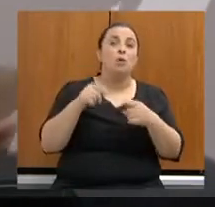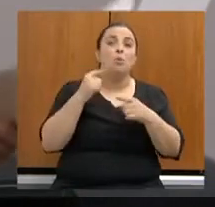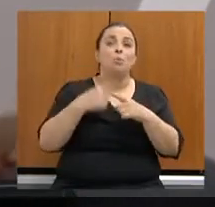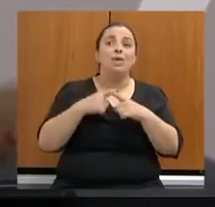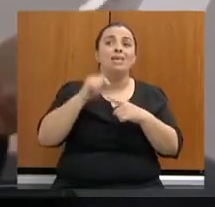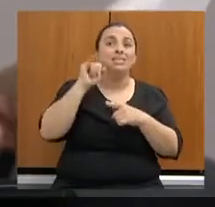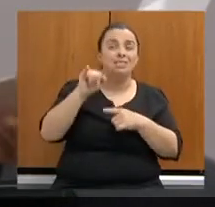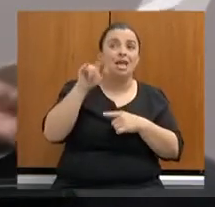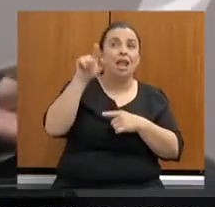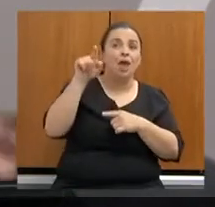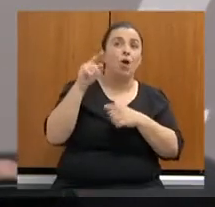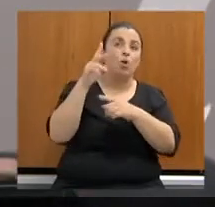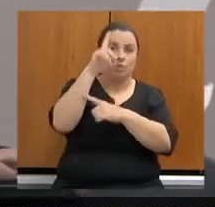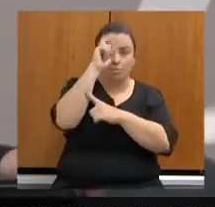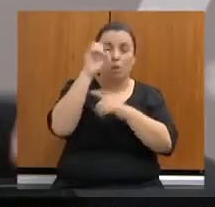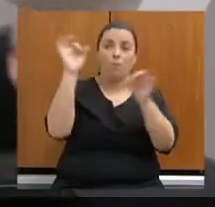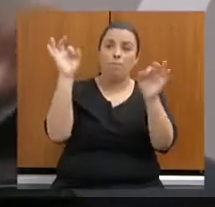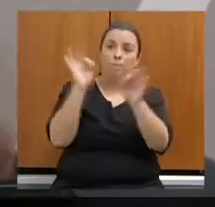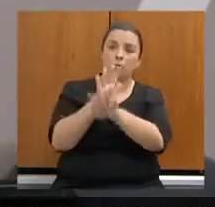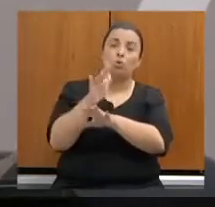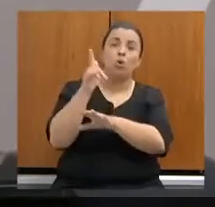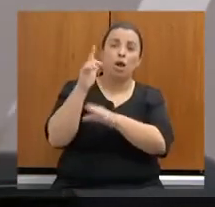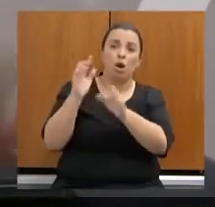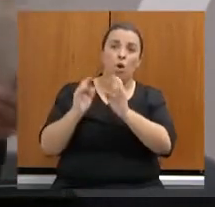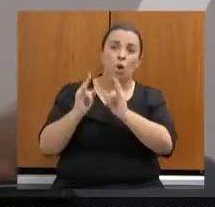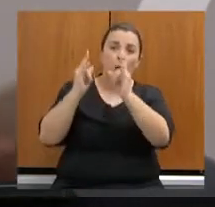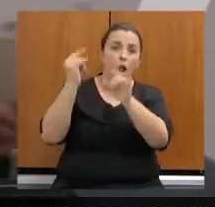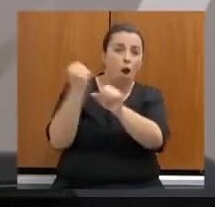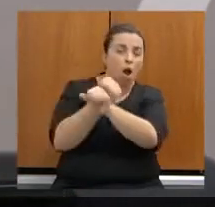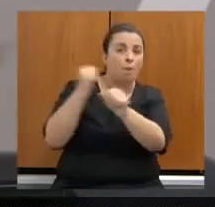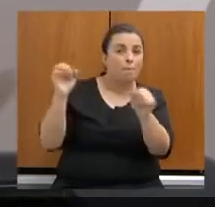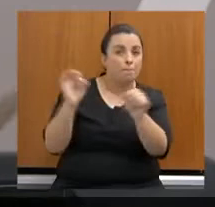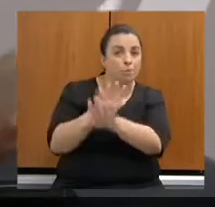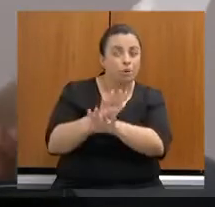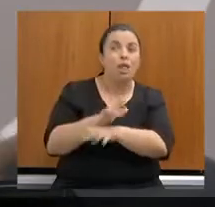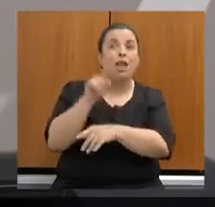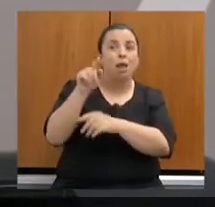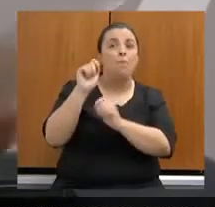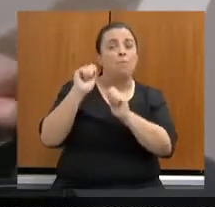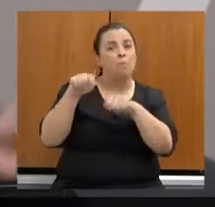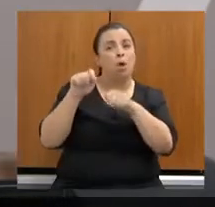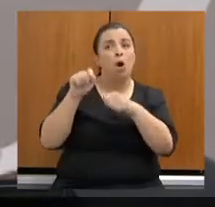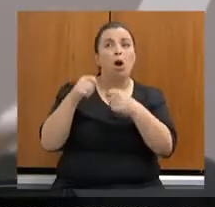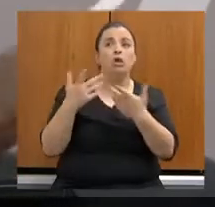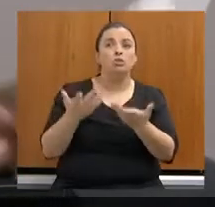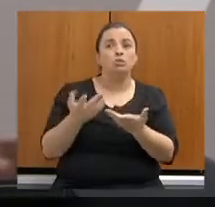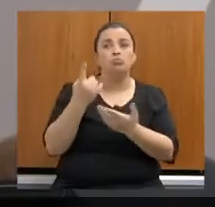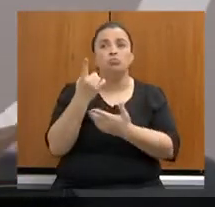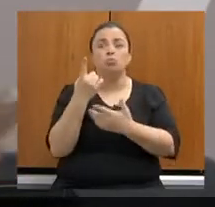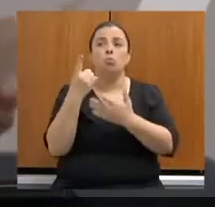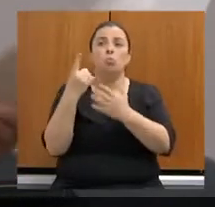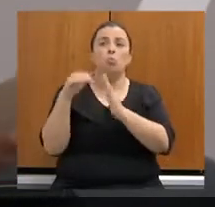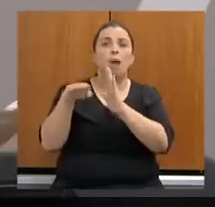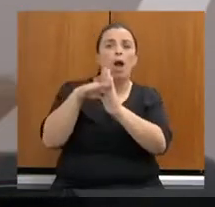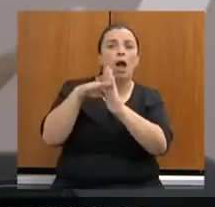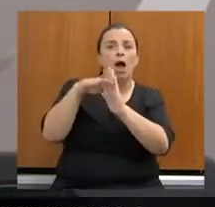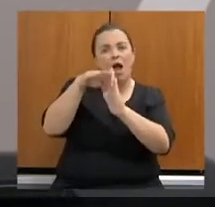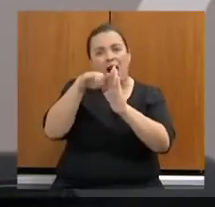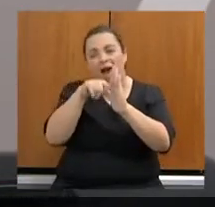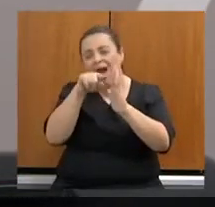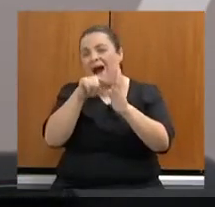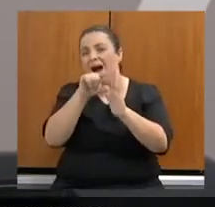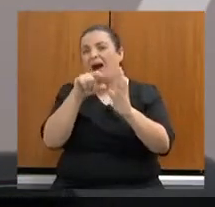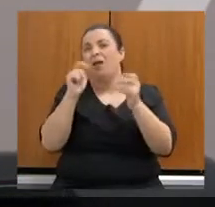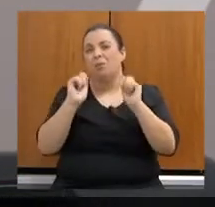enquanto tiver um pouco de pandemia terminado e que uma aula dele ou ele por um tempo né